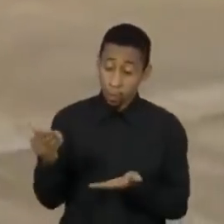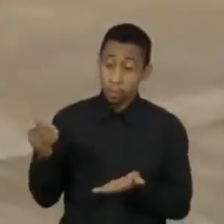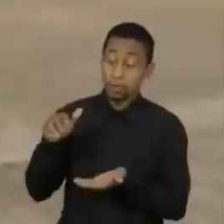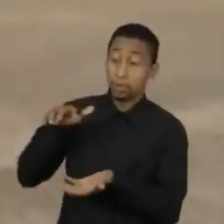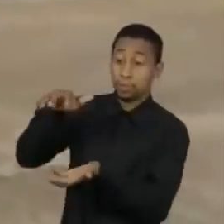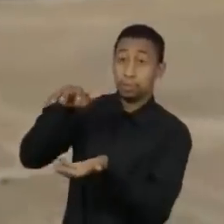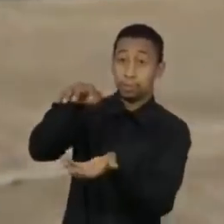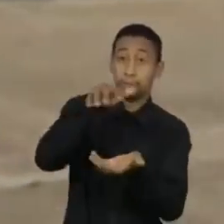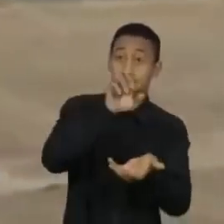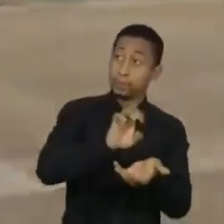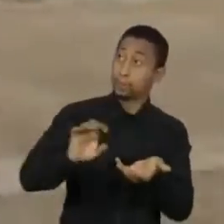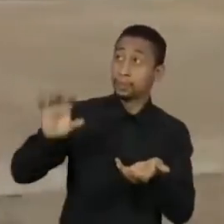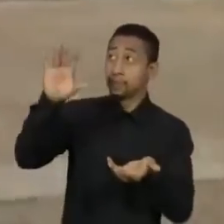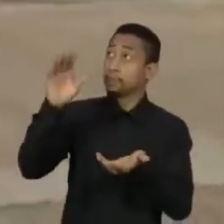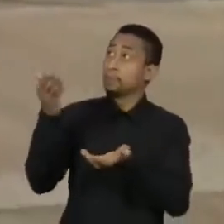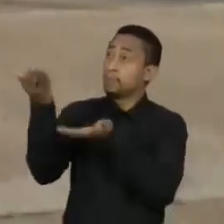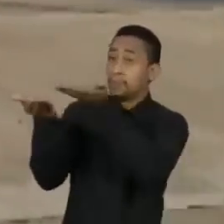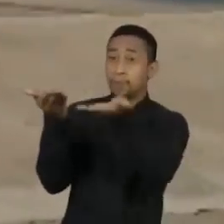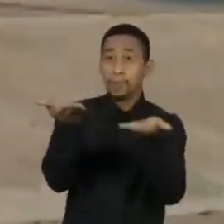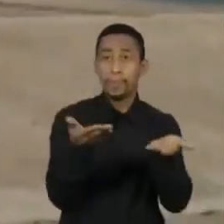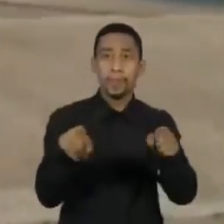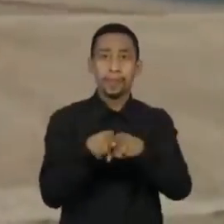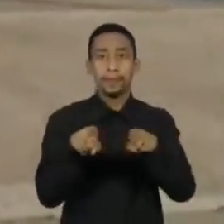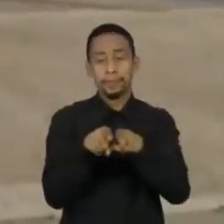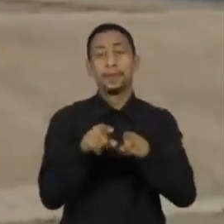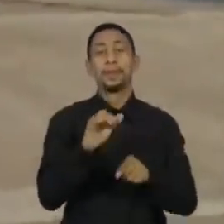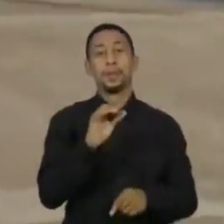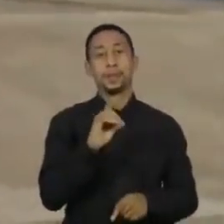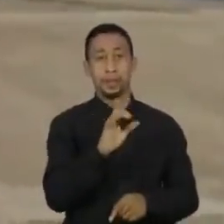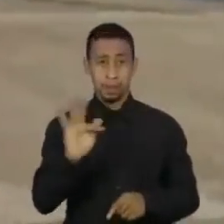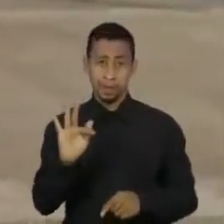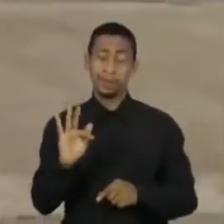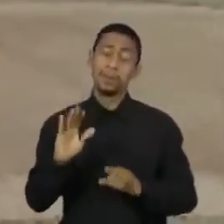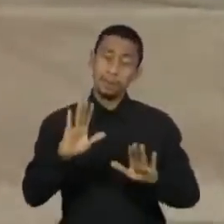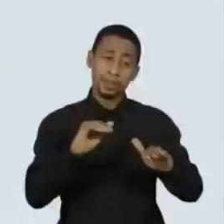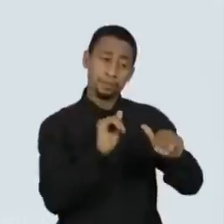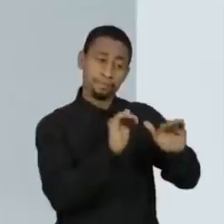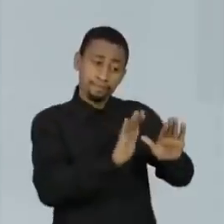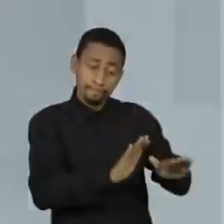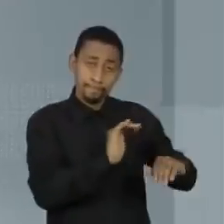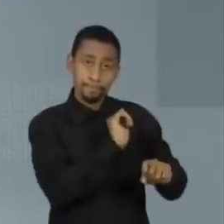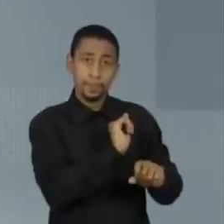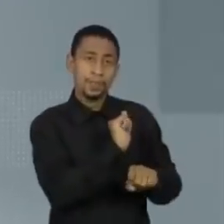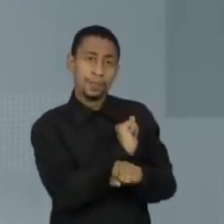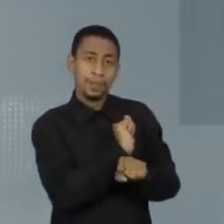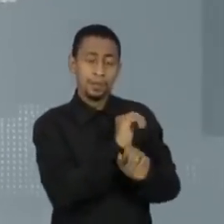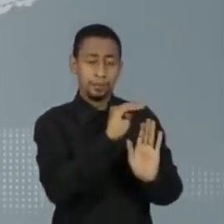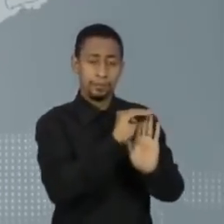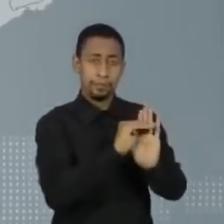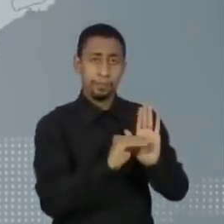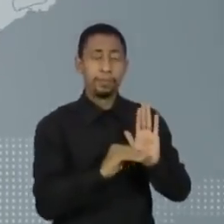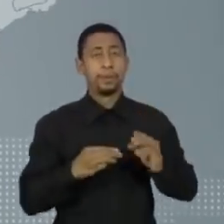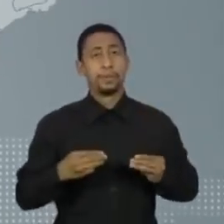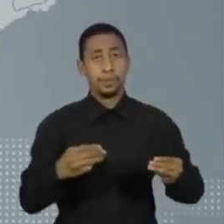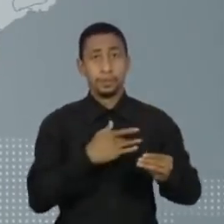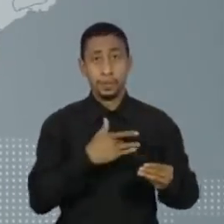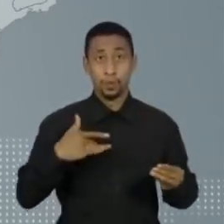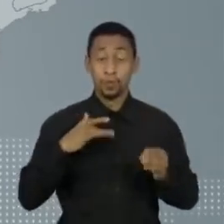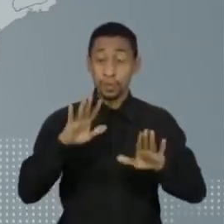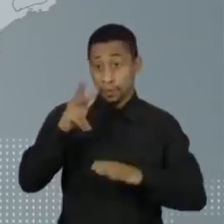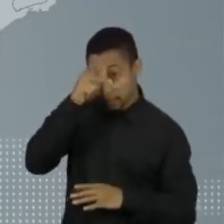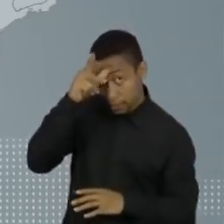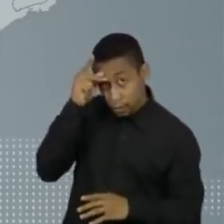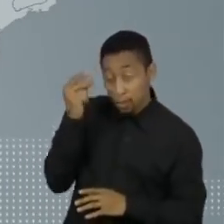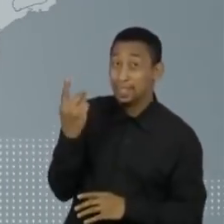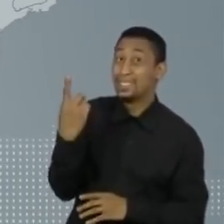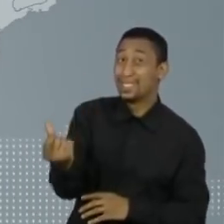todas as capitais e Distrito Federal o restante depende da definição do cronograma enquanto isso prefeituras de